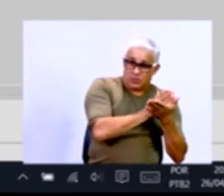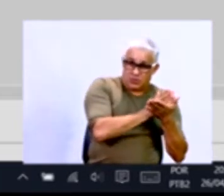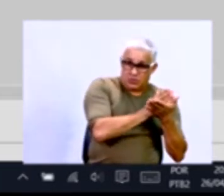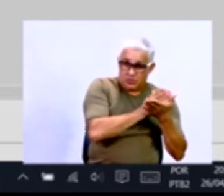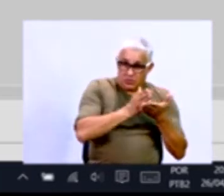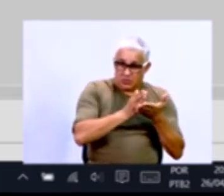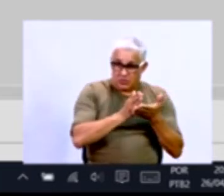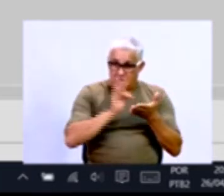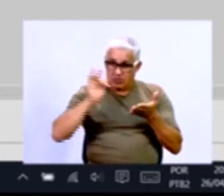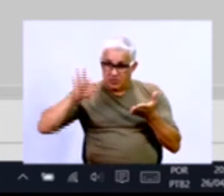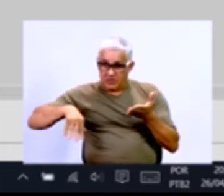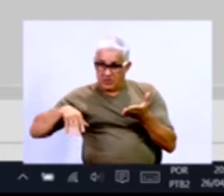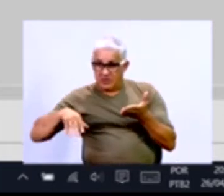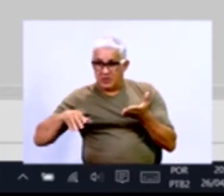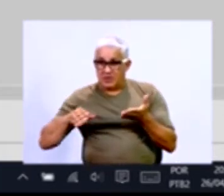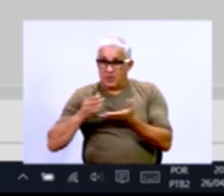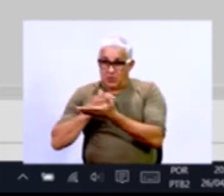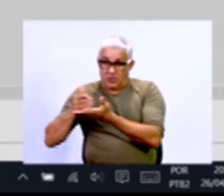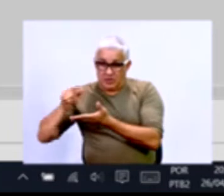fim.